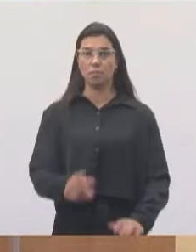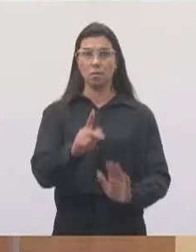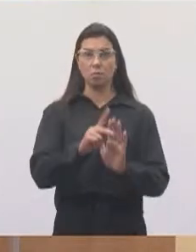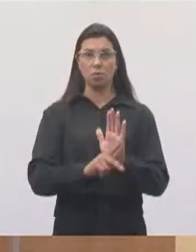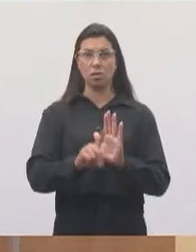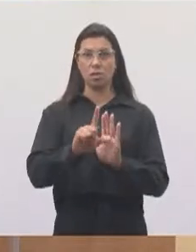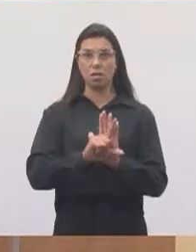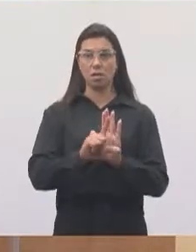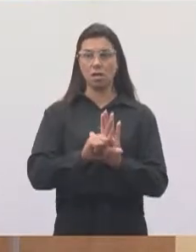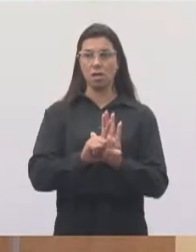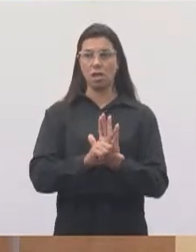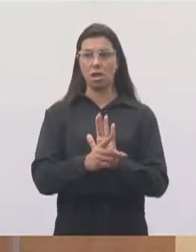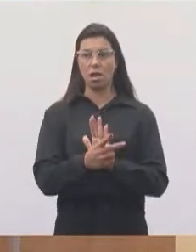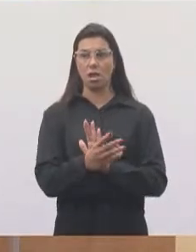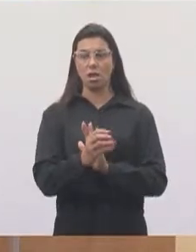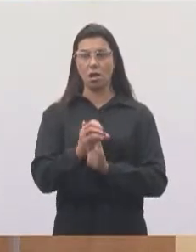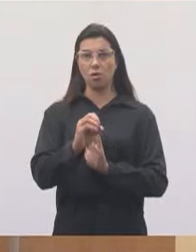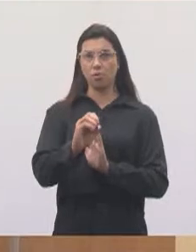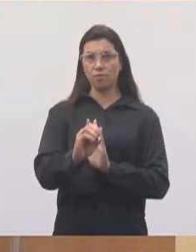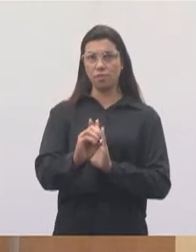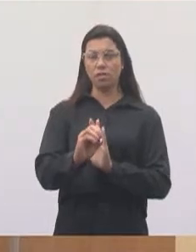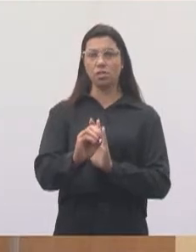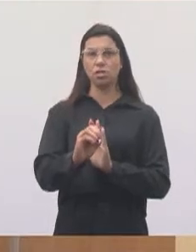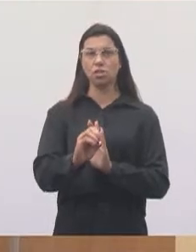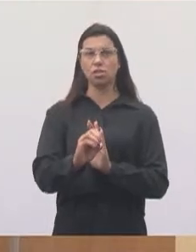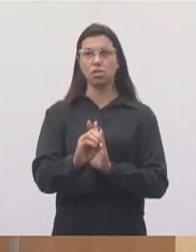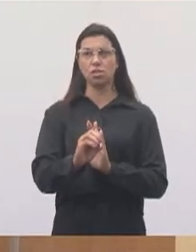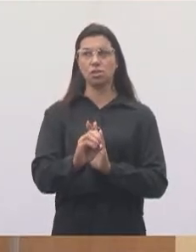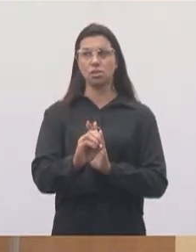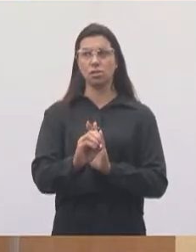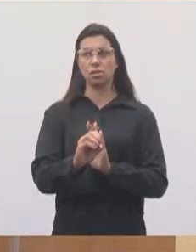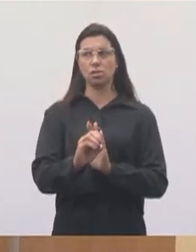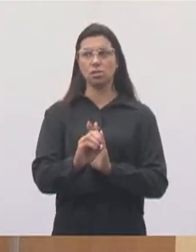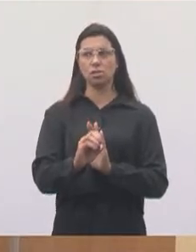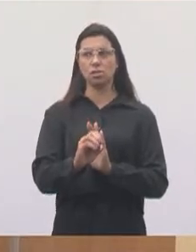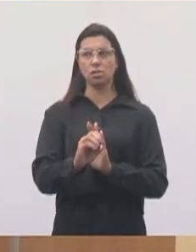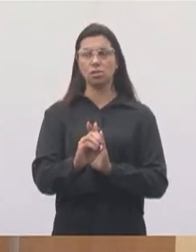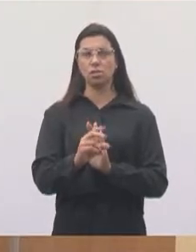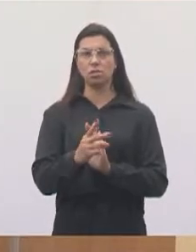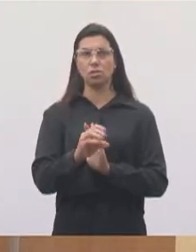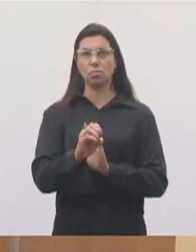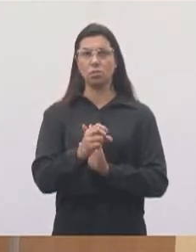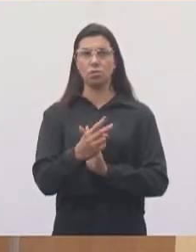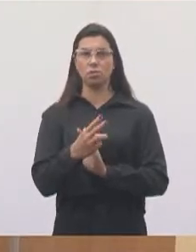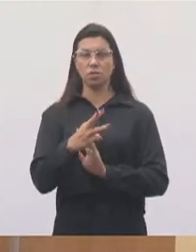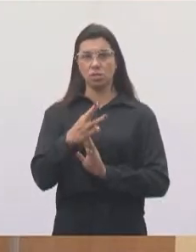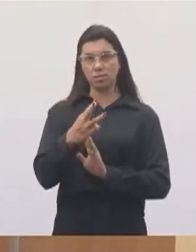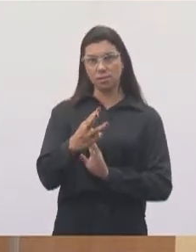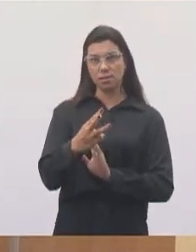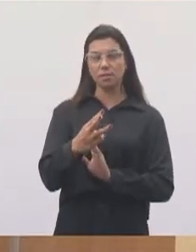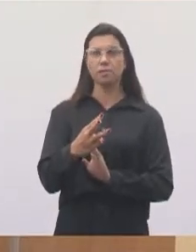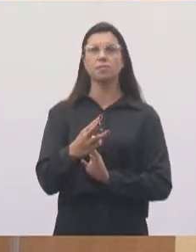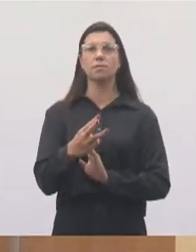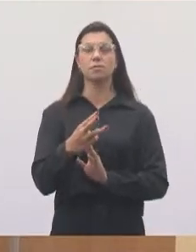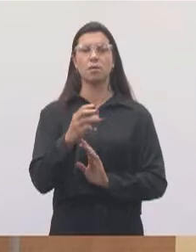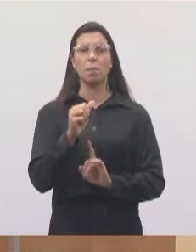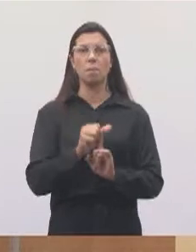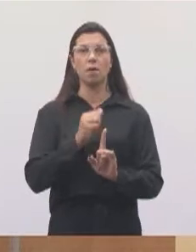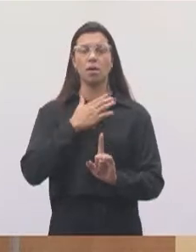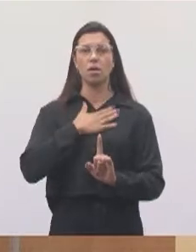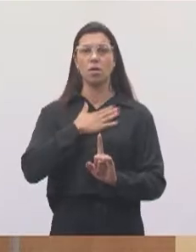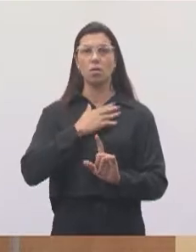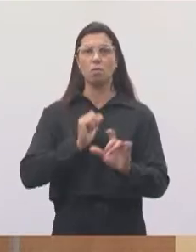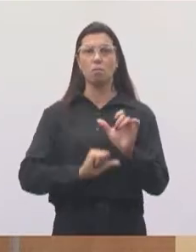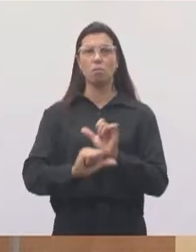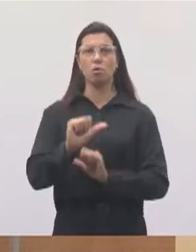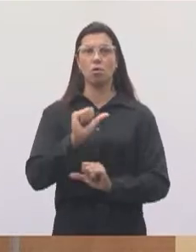Projeto de Lei número 20, de 2020, de 23 de agosto de 2023, altera o